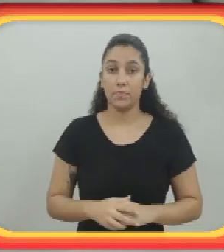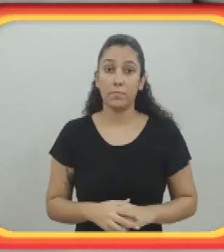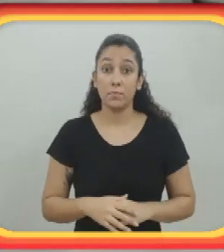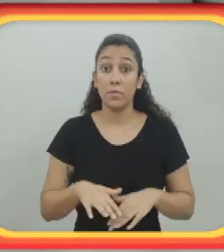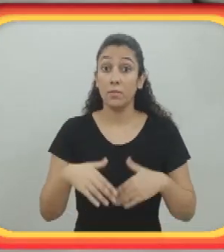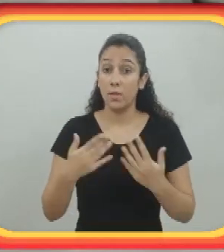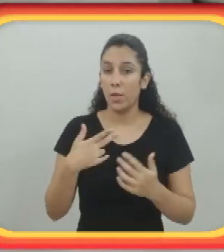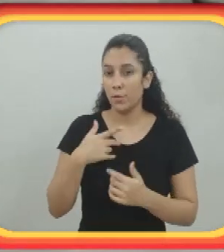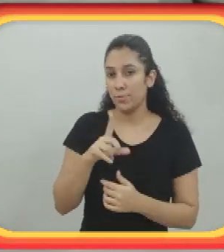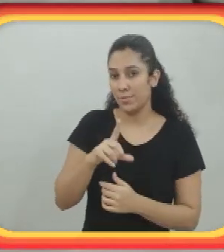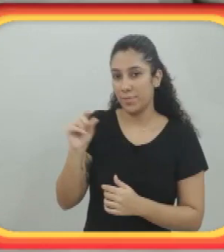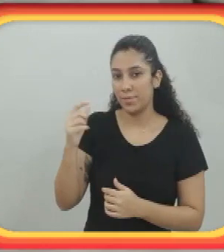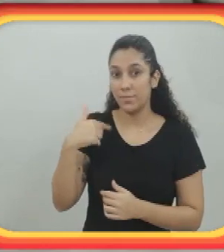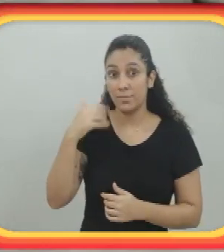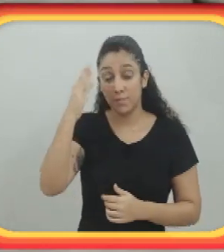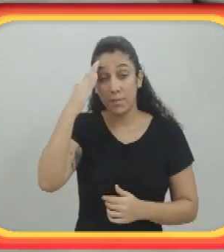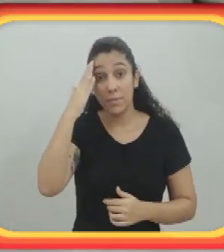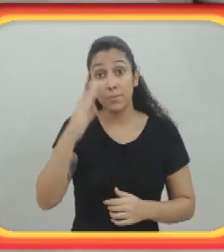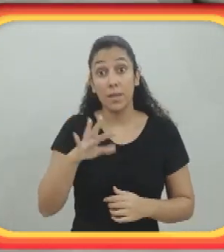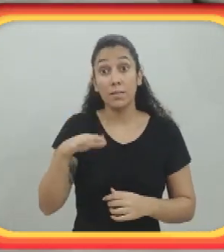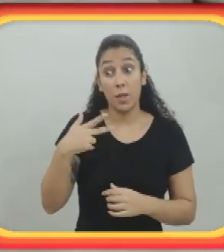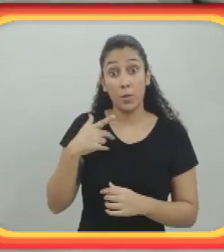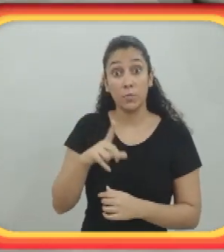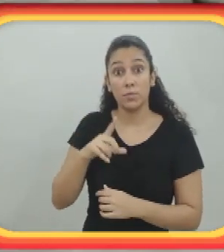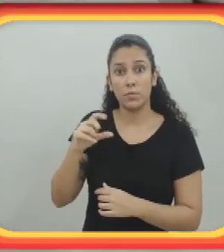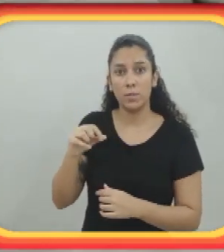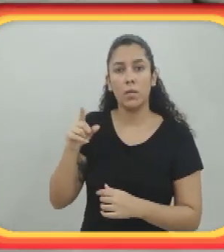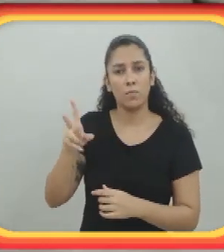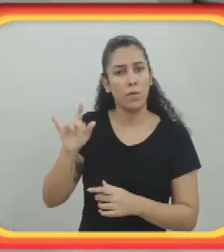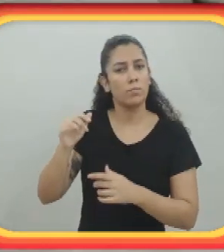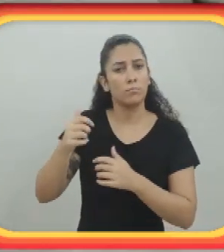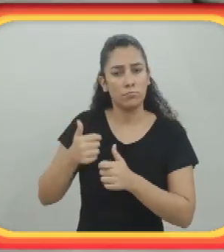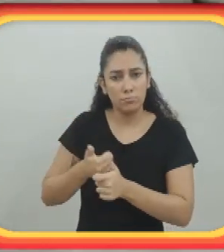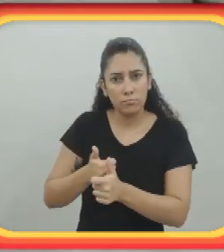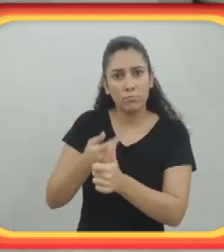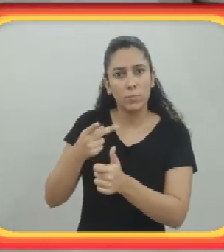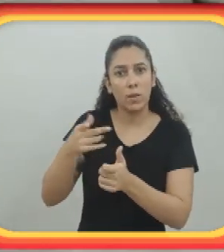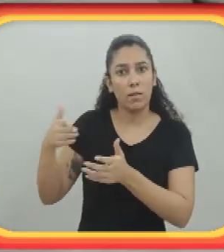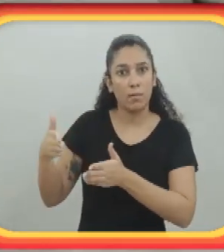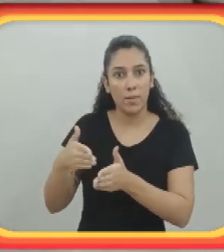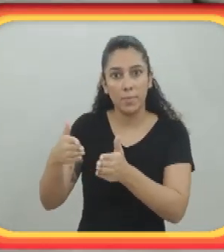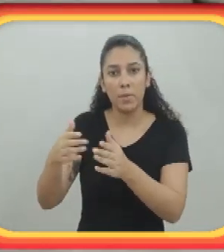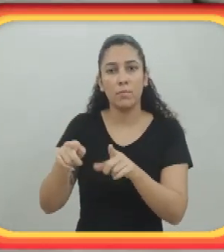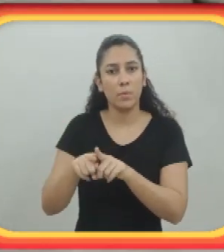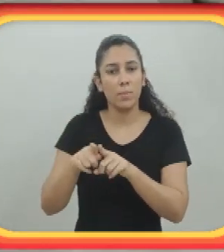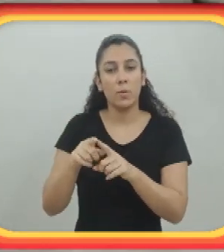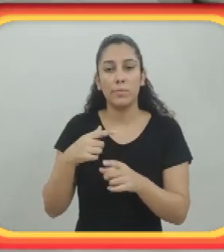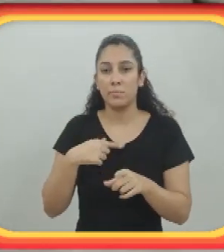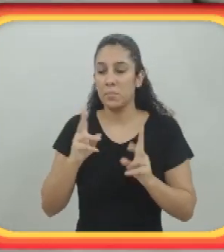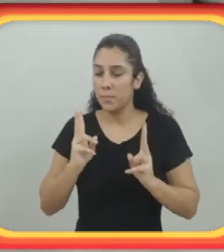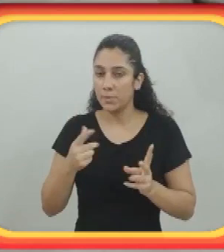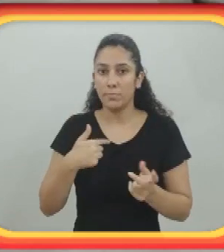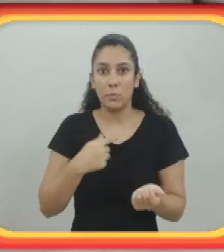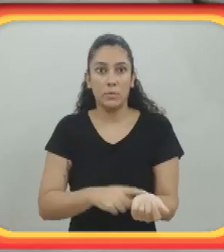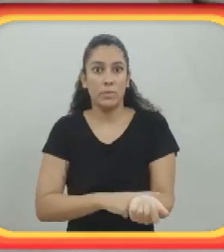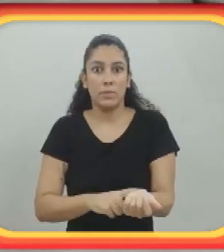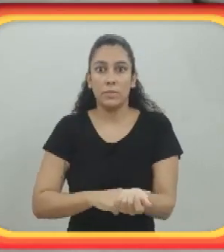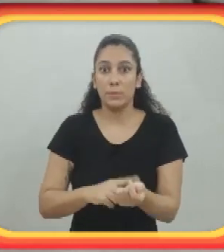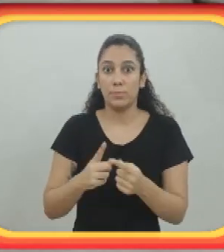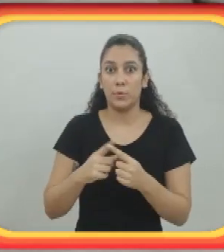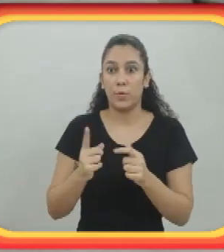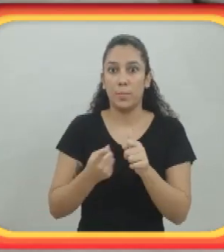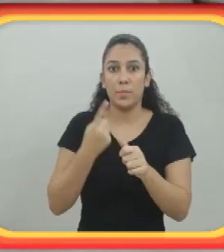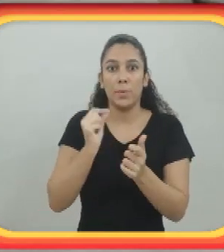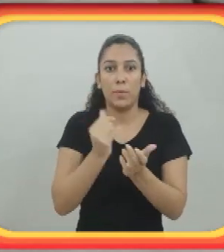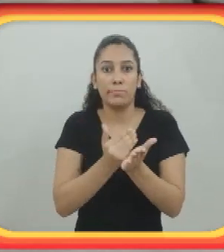eu falei, olha, o ideal é que eu entre, sei lá, vou aguentar aí uns 2 anos só para criar um